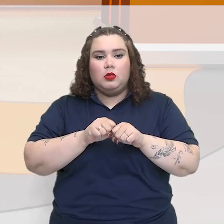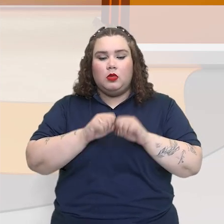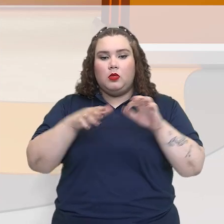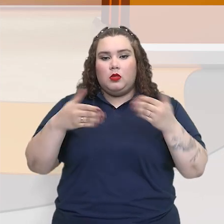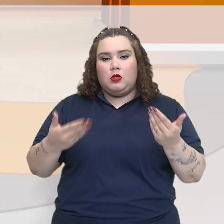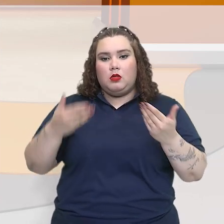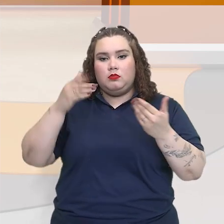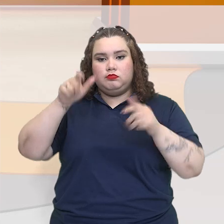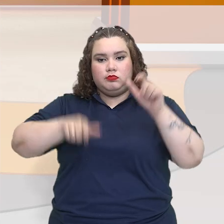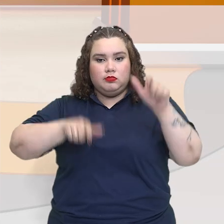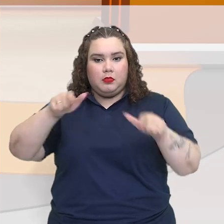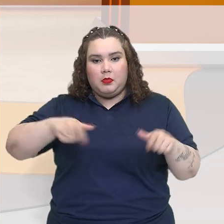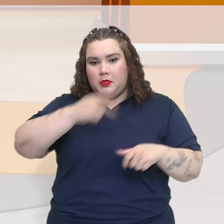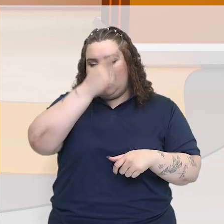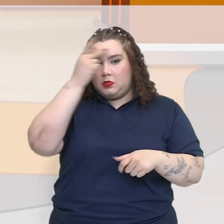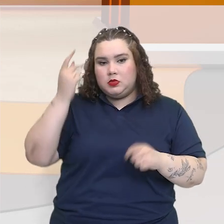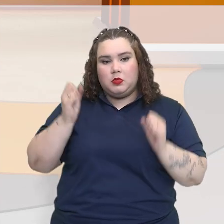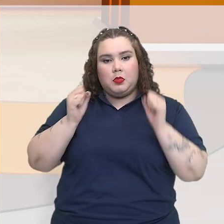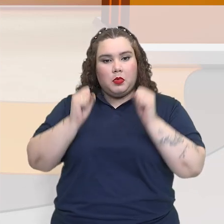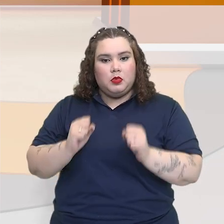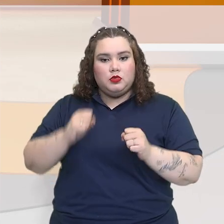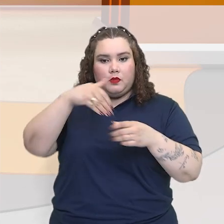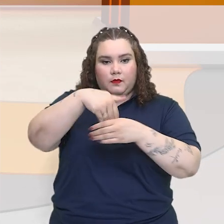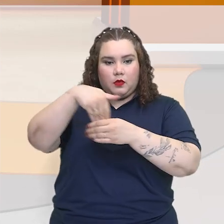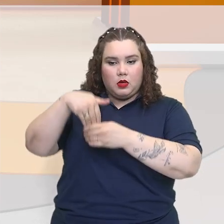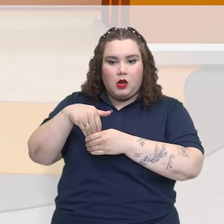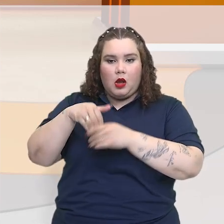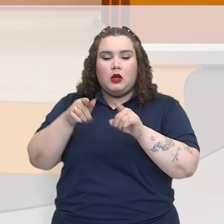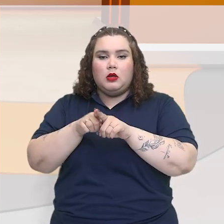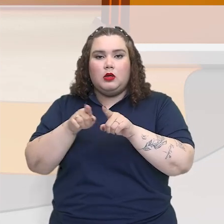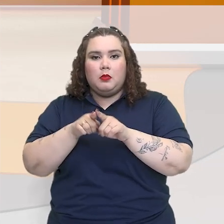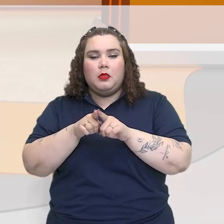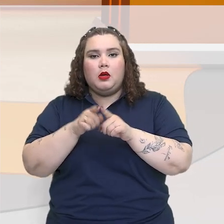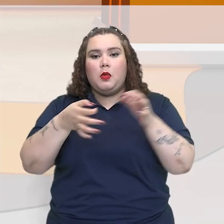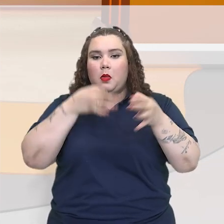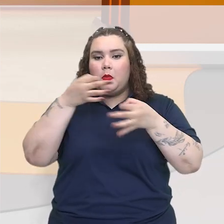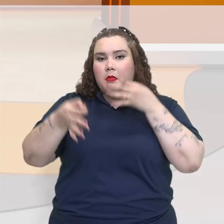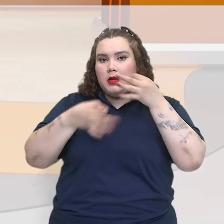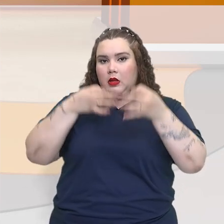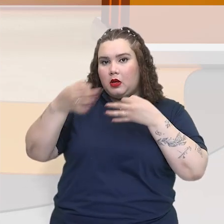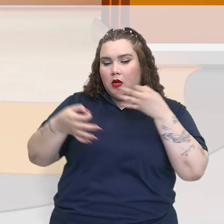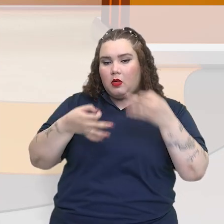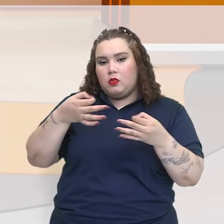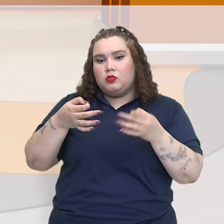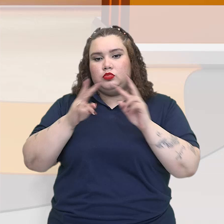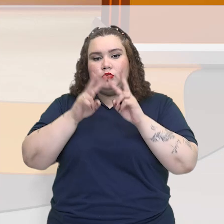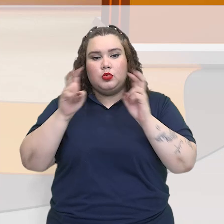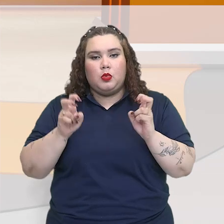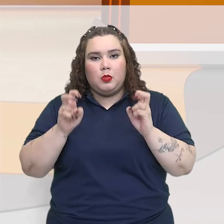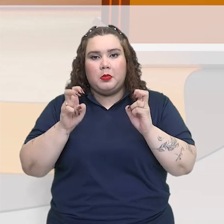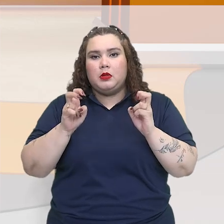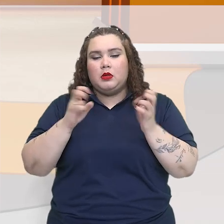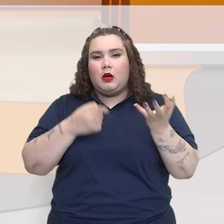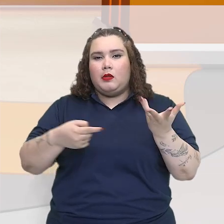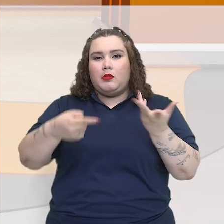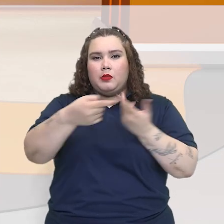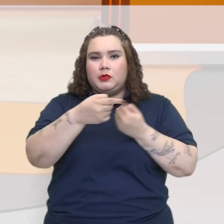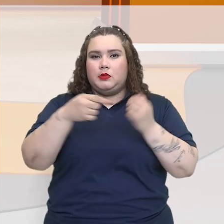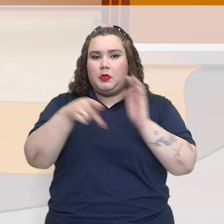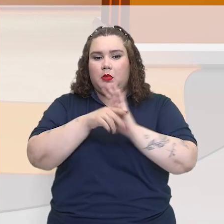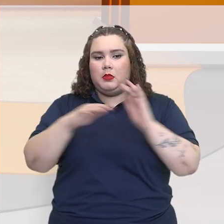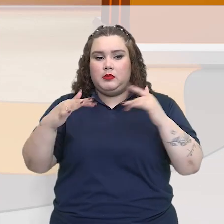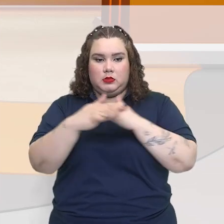os cidadãos podiam votar e falar, né, sobre os assuntos da